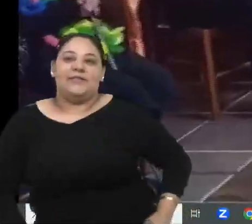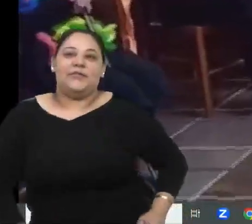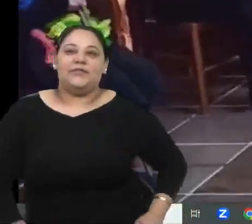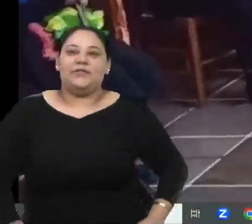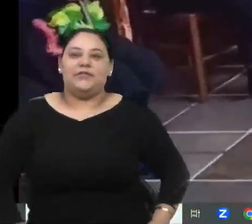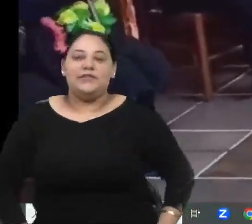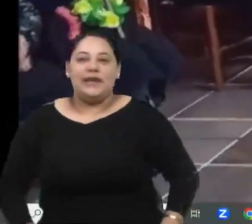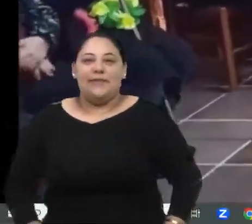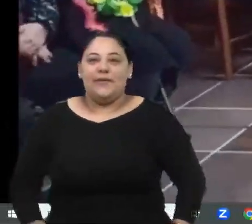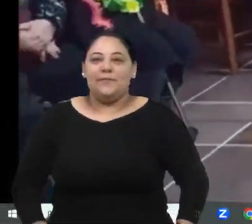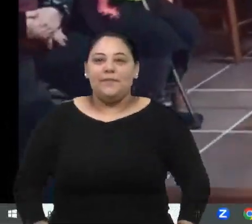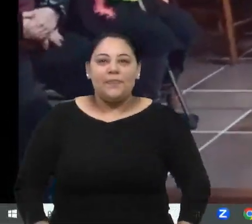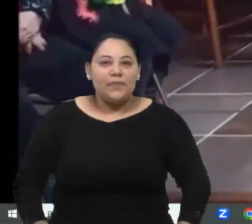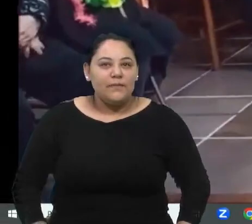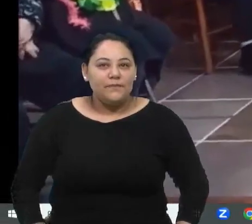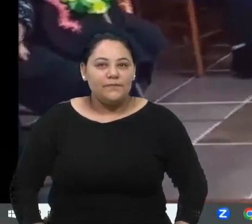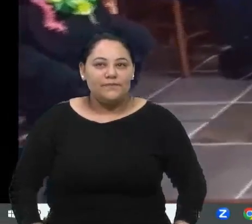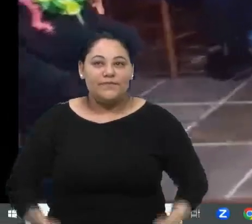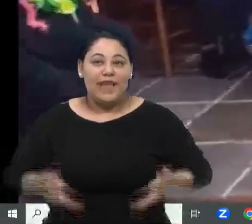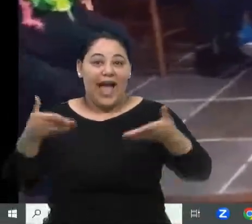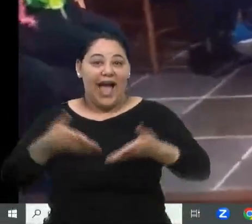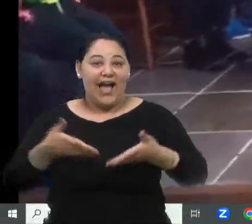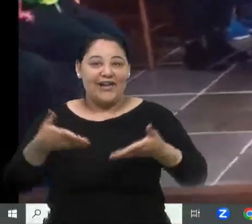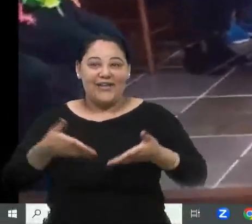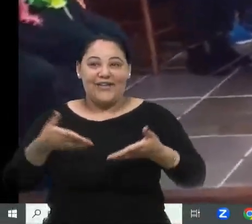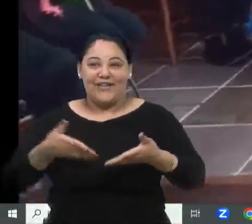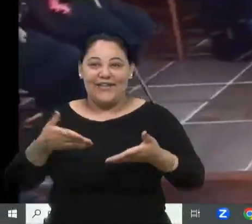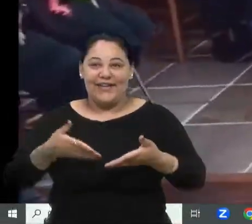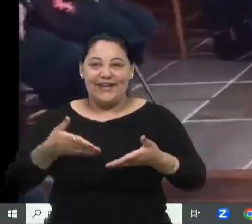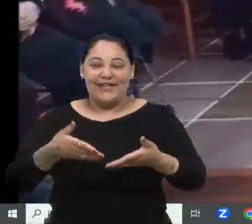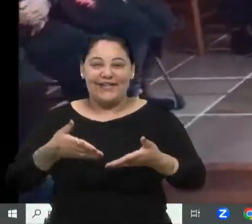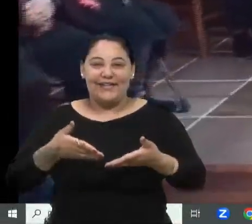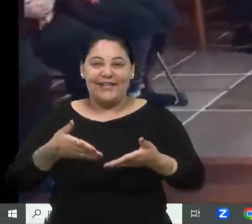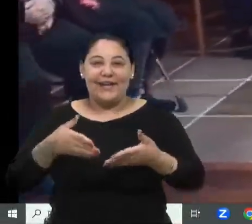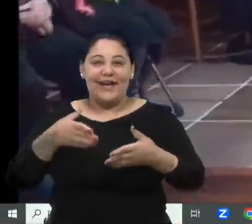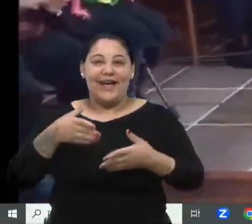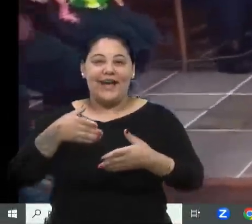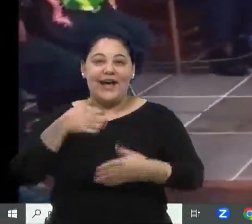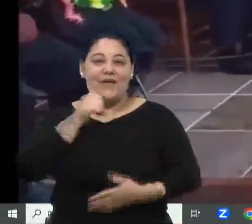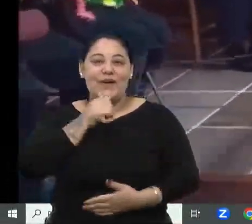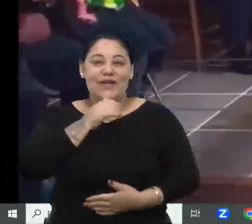Médica veterinária, dona Dolcina.